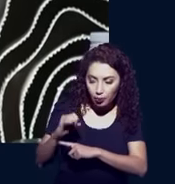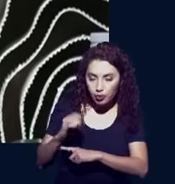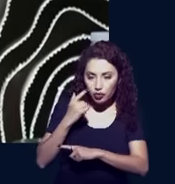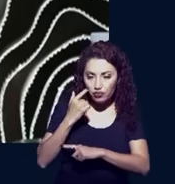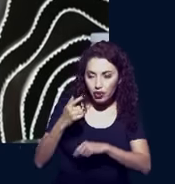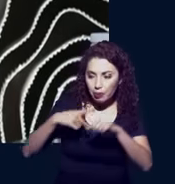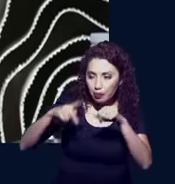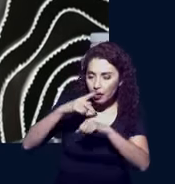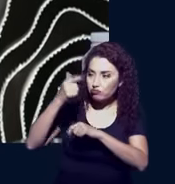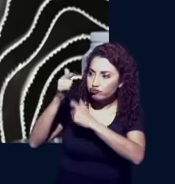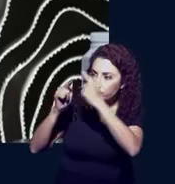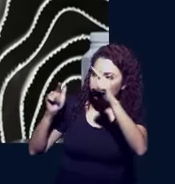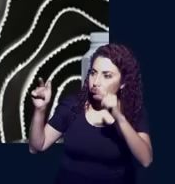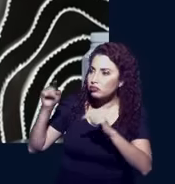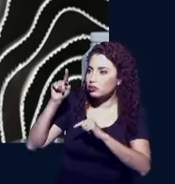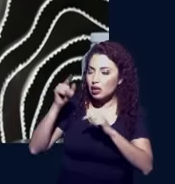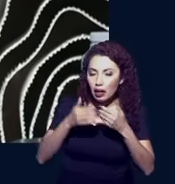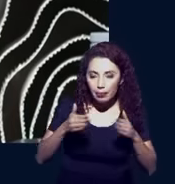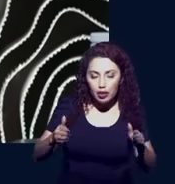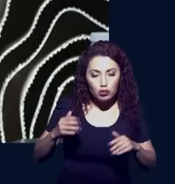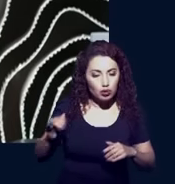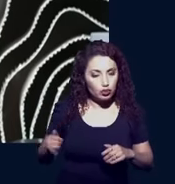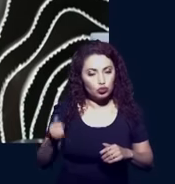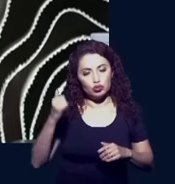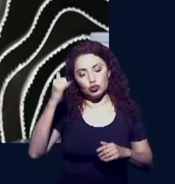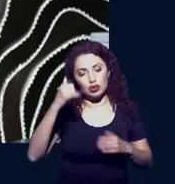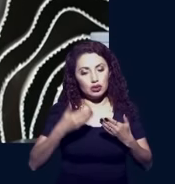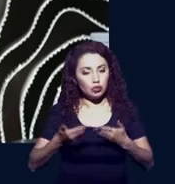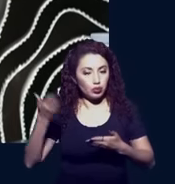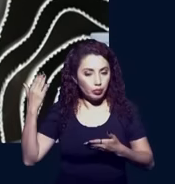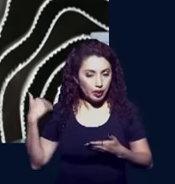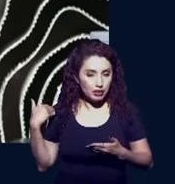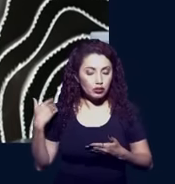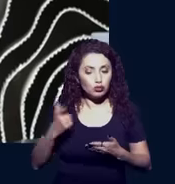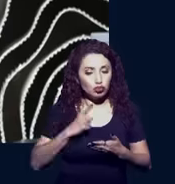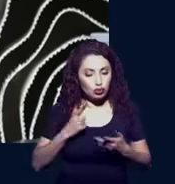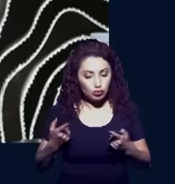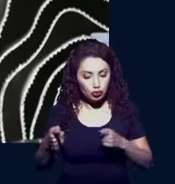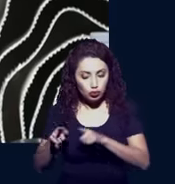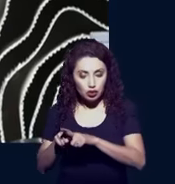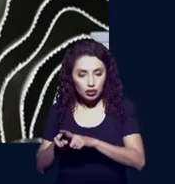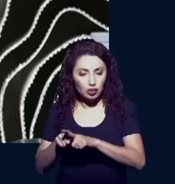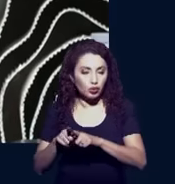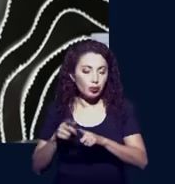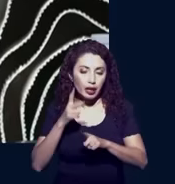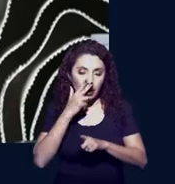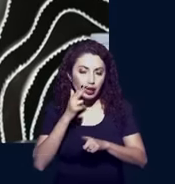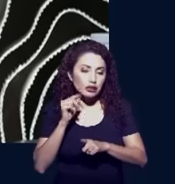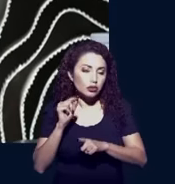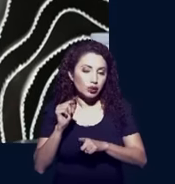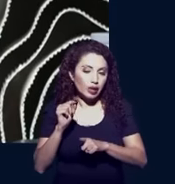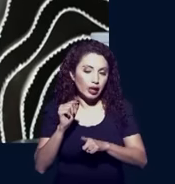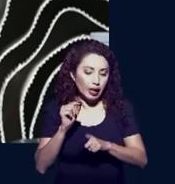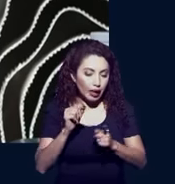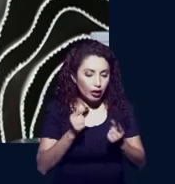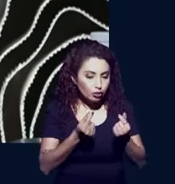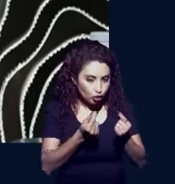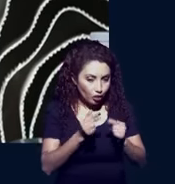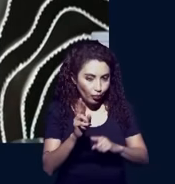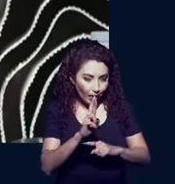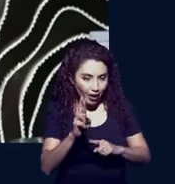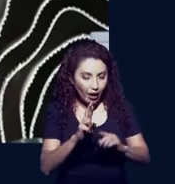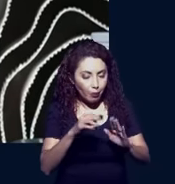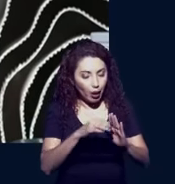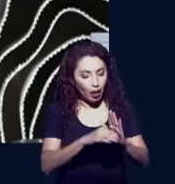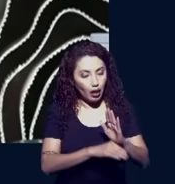eh de abertura de de taxa de juros no passado era associado com uma depreciação eh da nossa moeda que se a